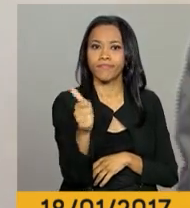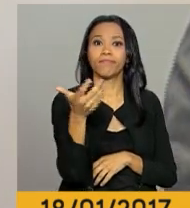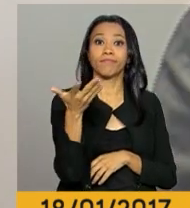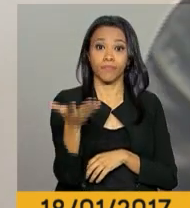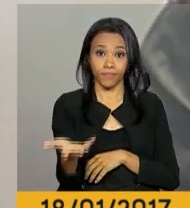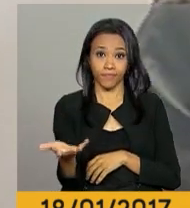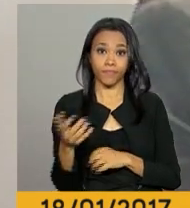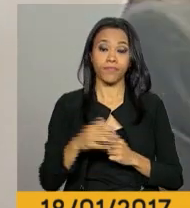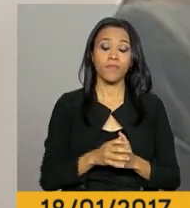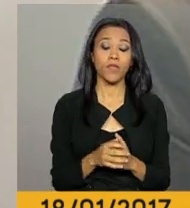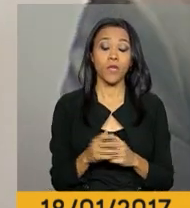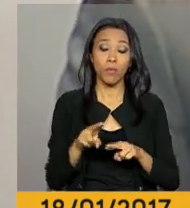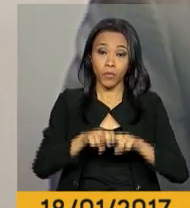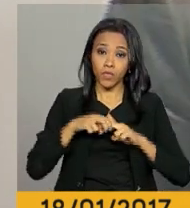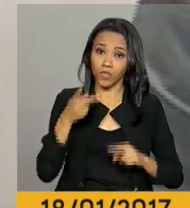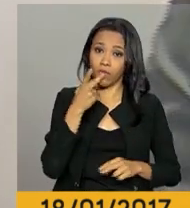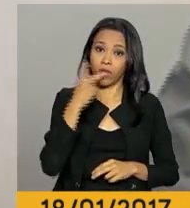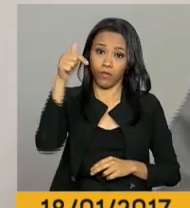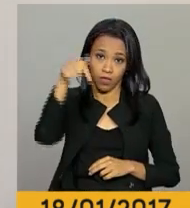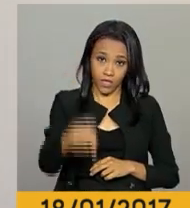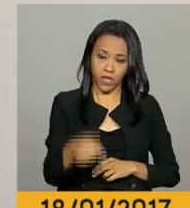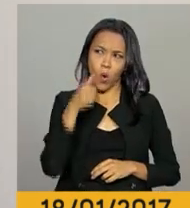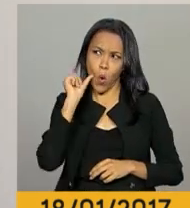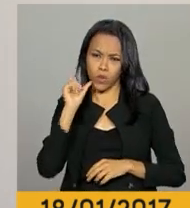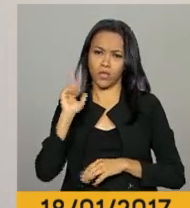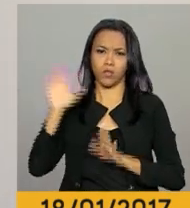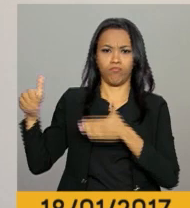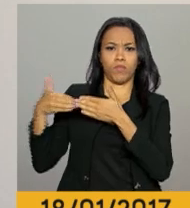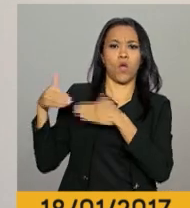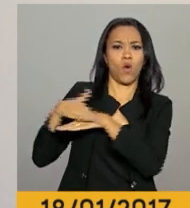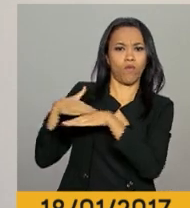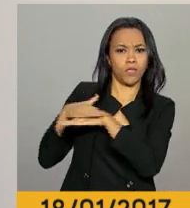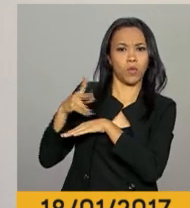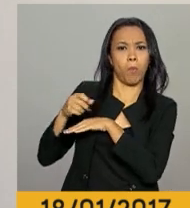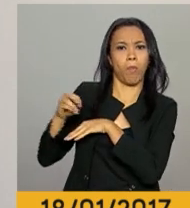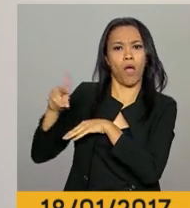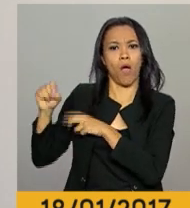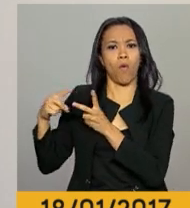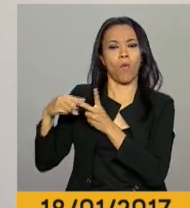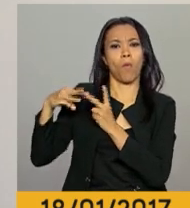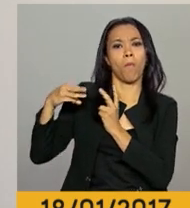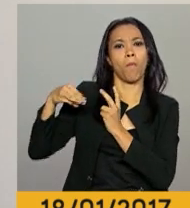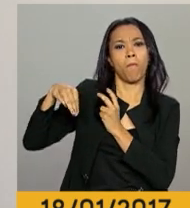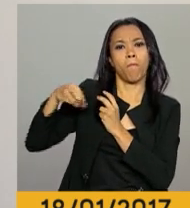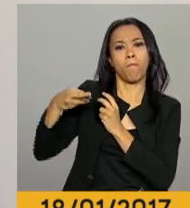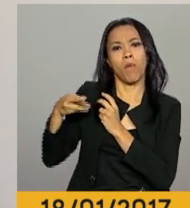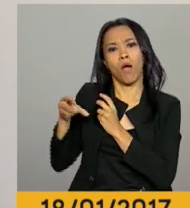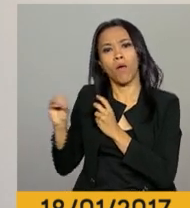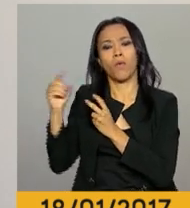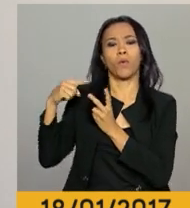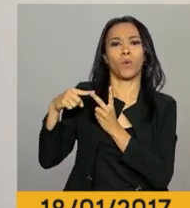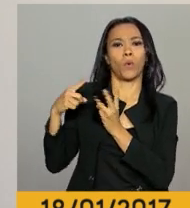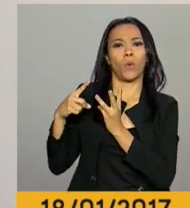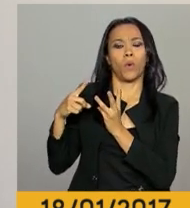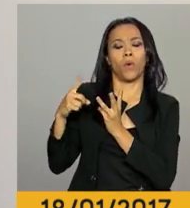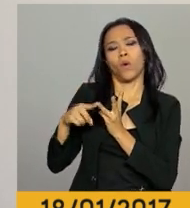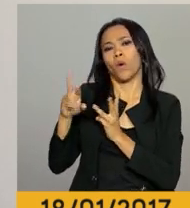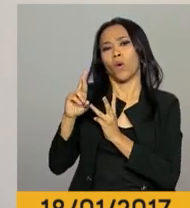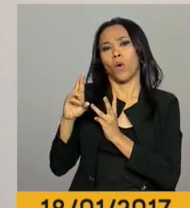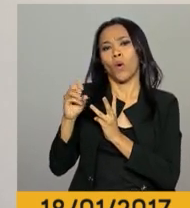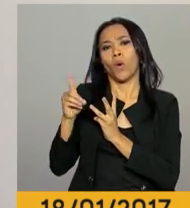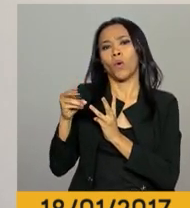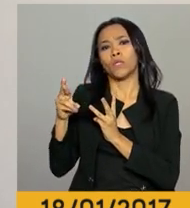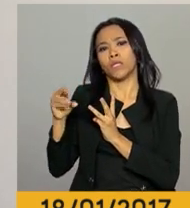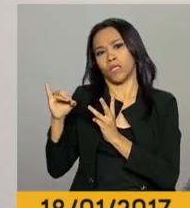que eu digo aqui até conversava ontem com Paulo rab de cro com Gastão com Mauro Pereira com todos né Rodrigo eu